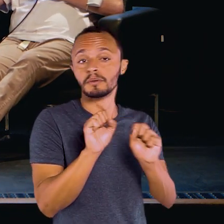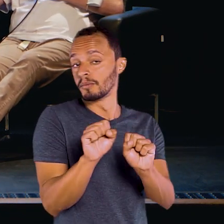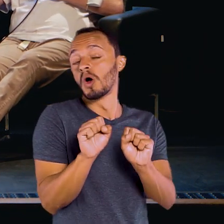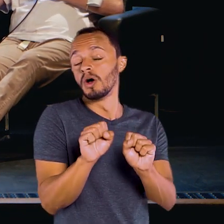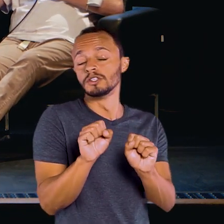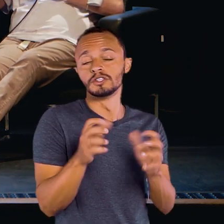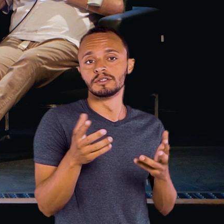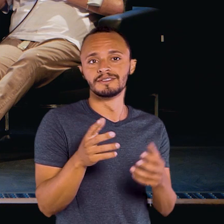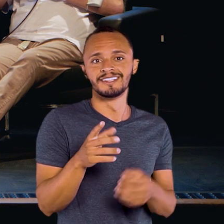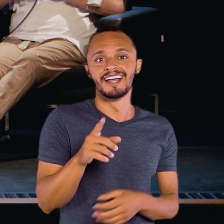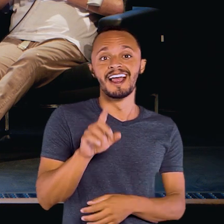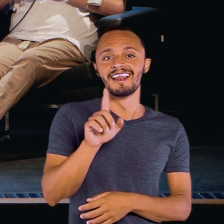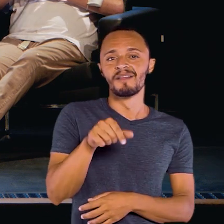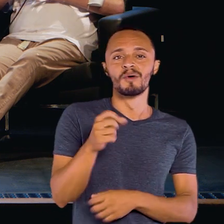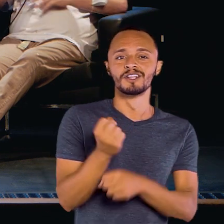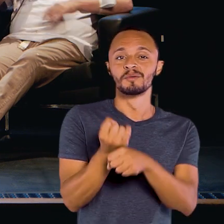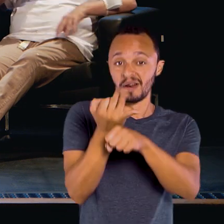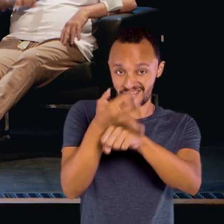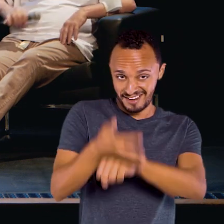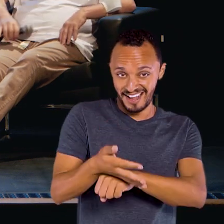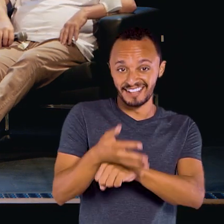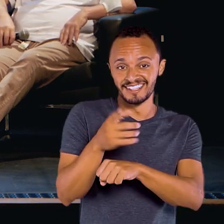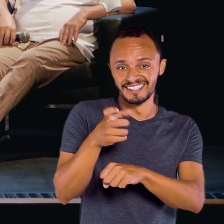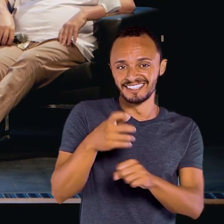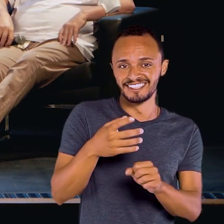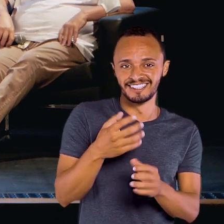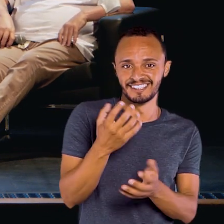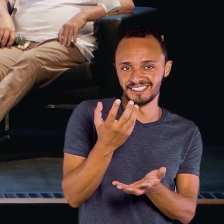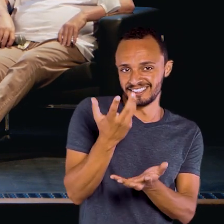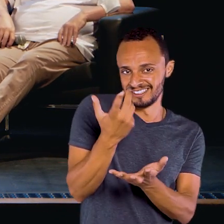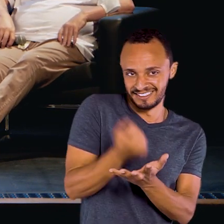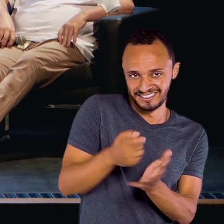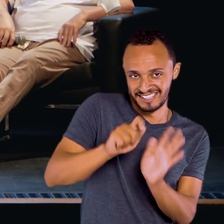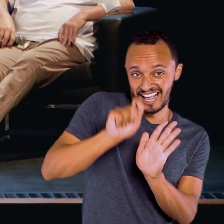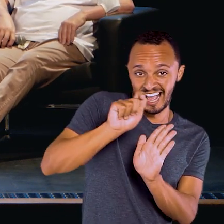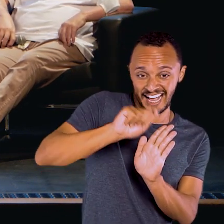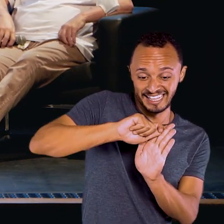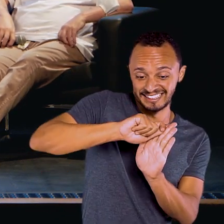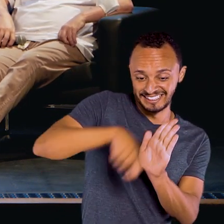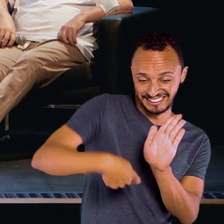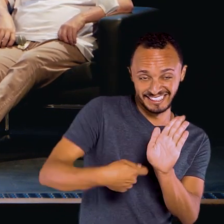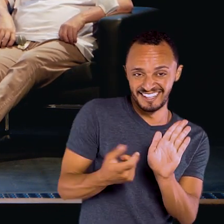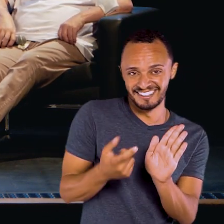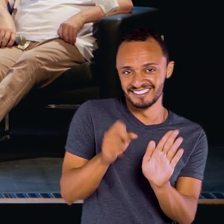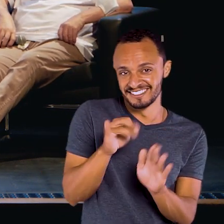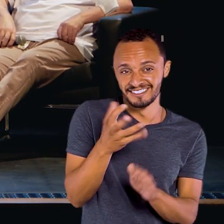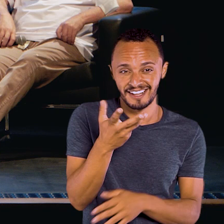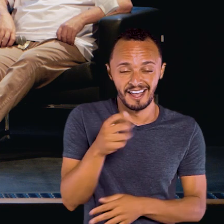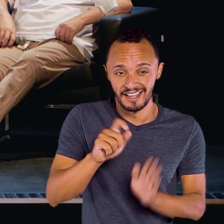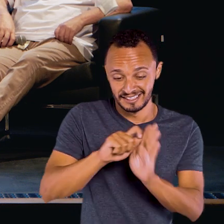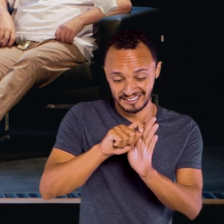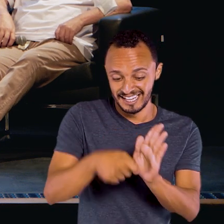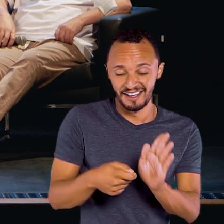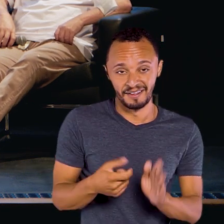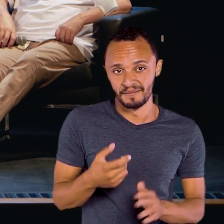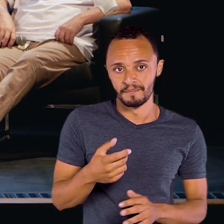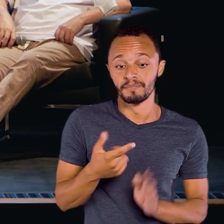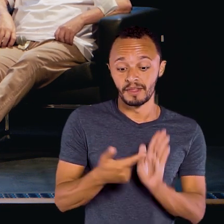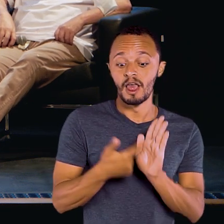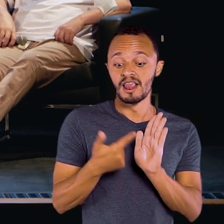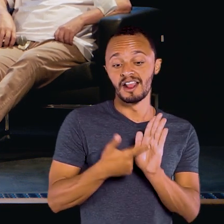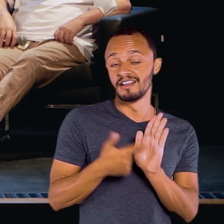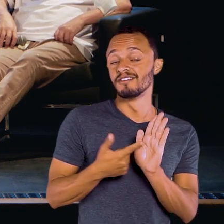os autógrafos aqui mesmo, tá? Tom? Obrigado. Oi?